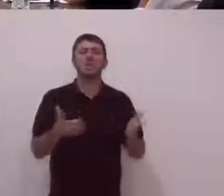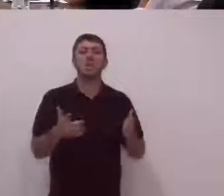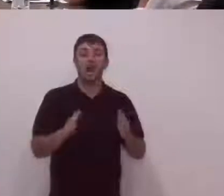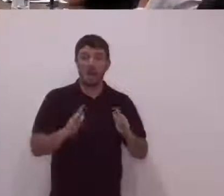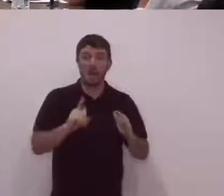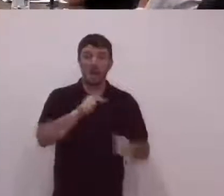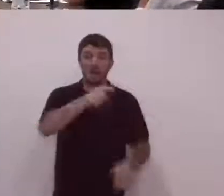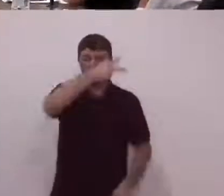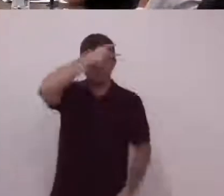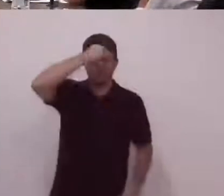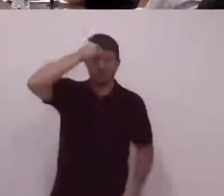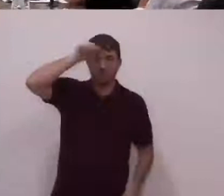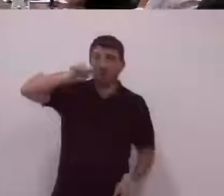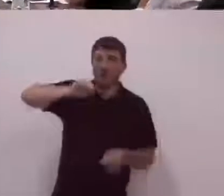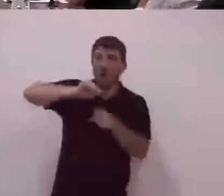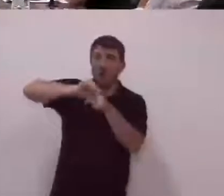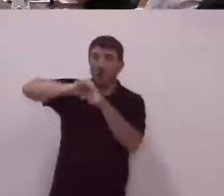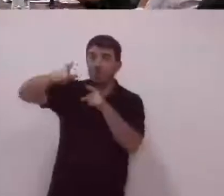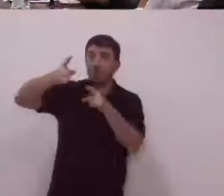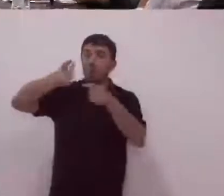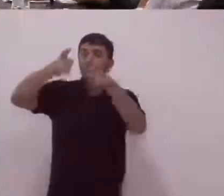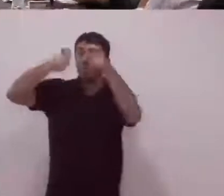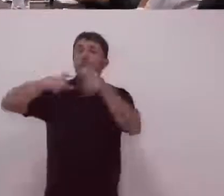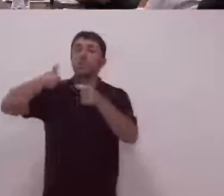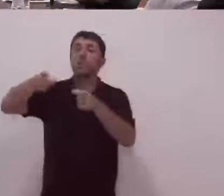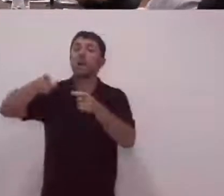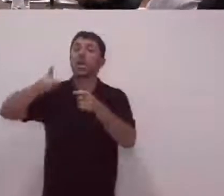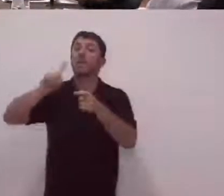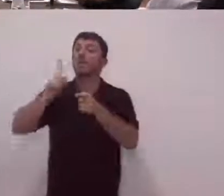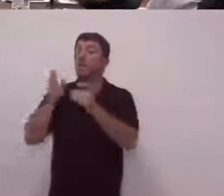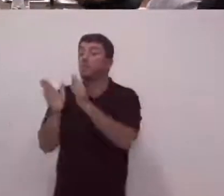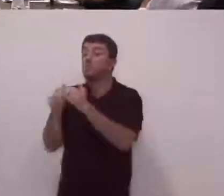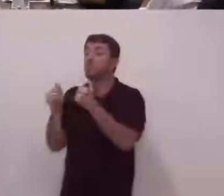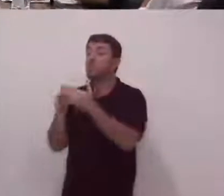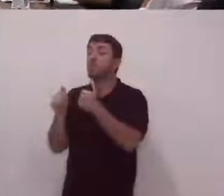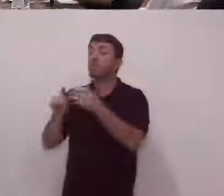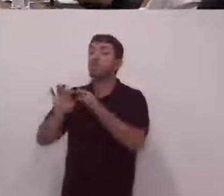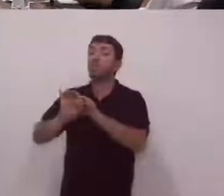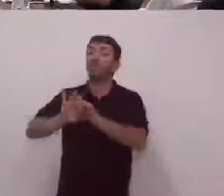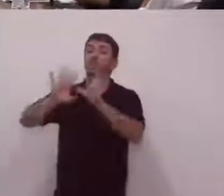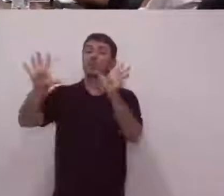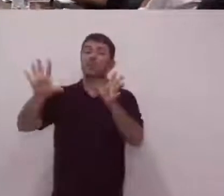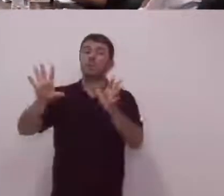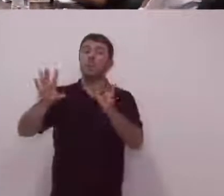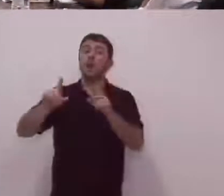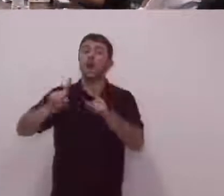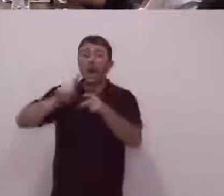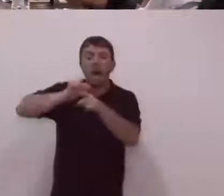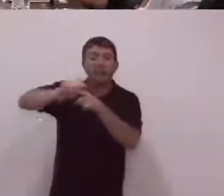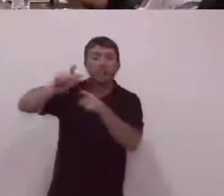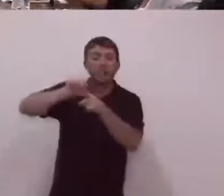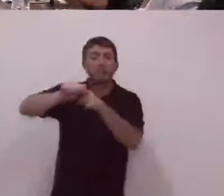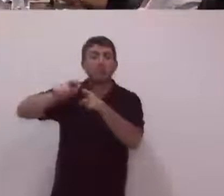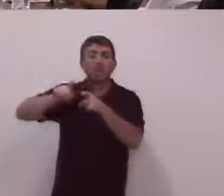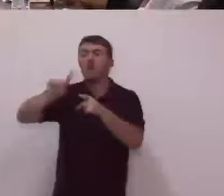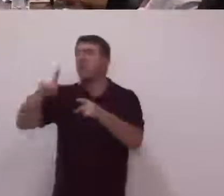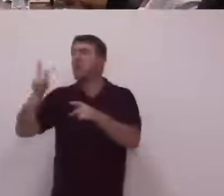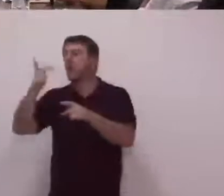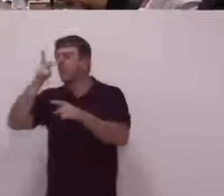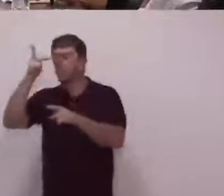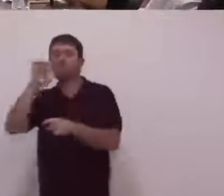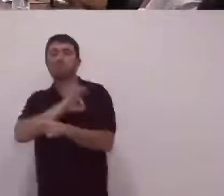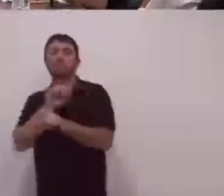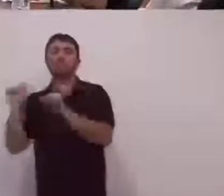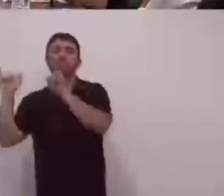sem autorização e não utilizou, pagando irregularmente por 12 meses. Por ser fato objeto e